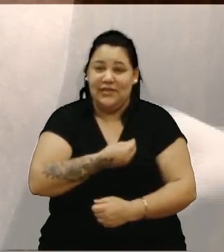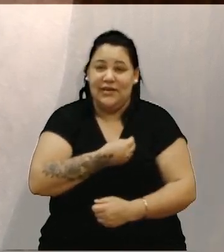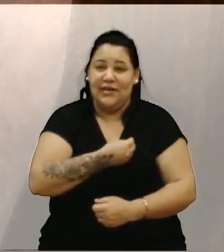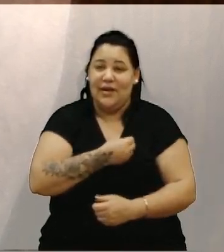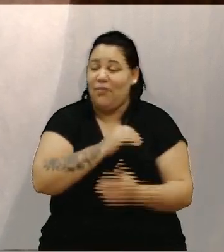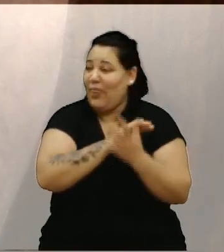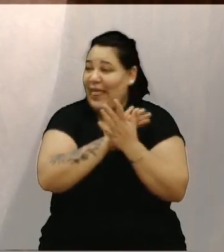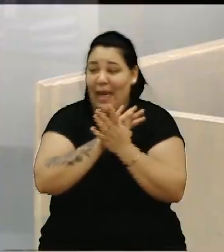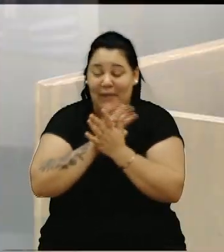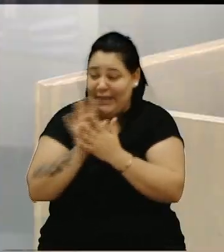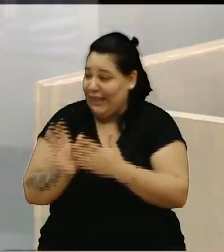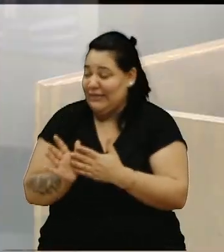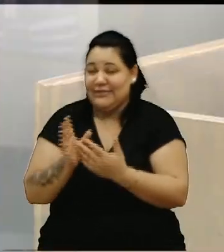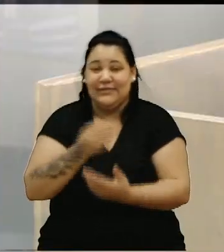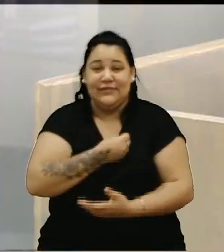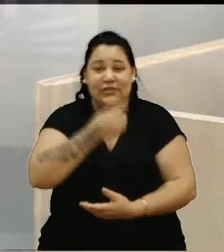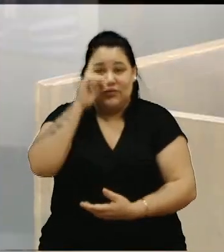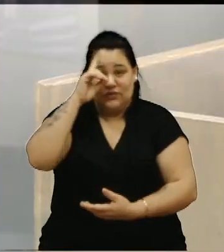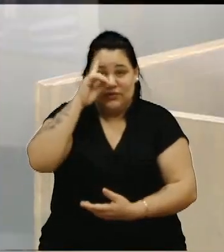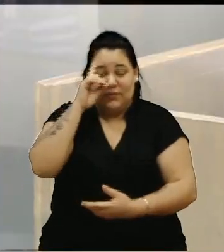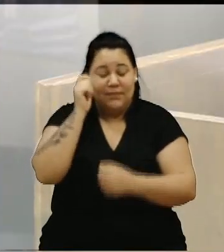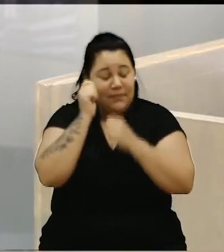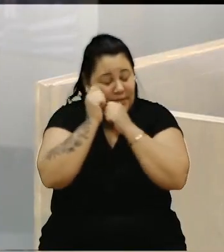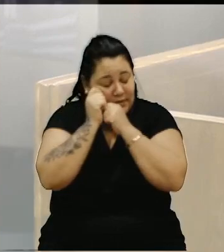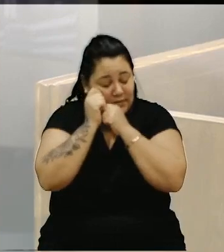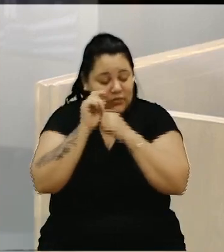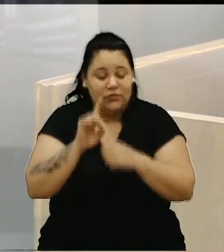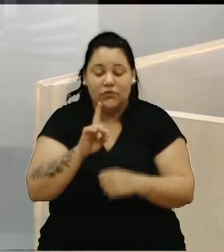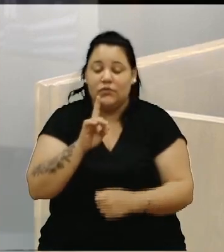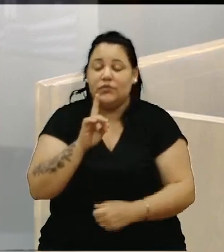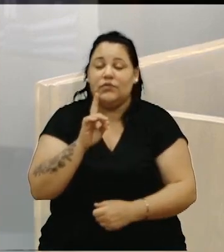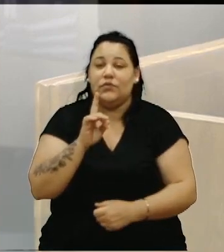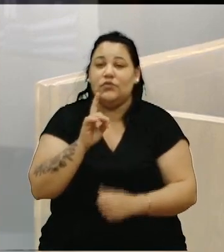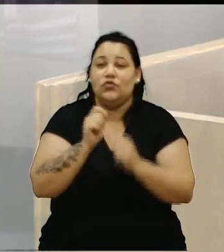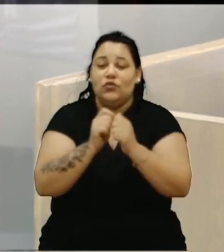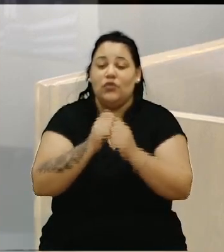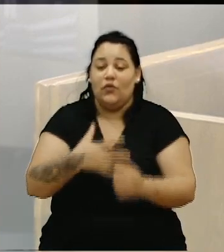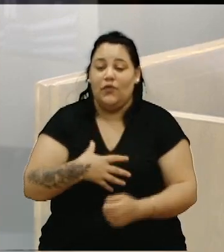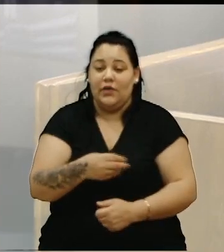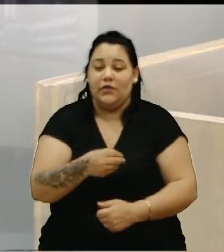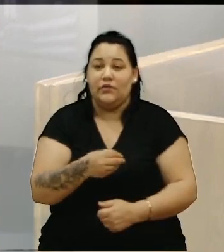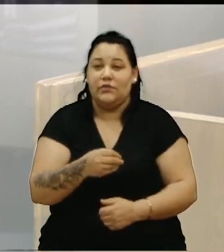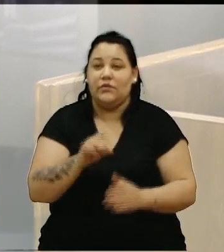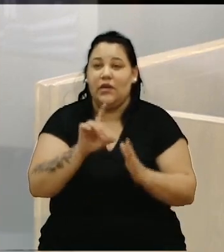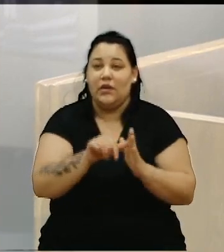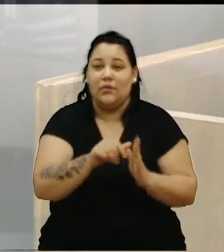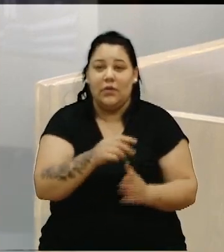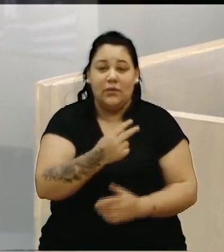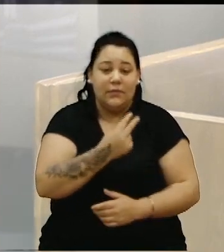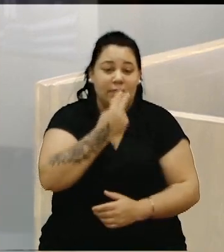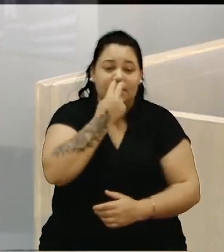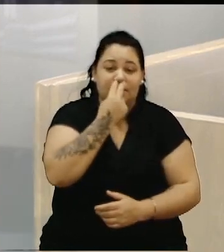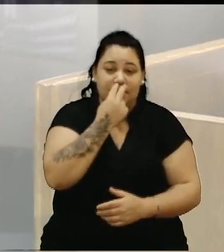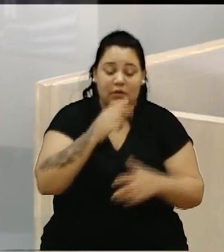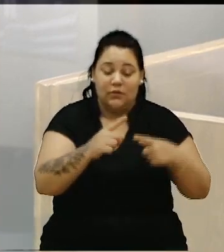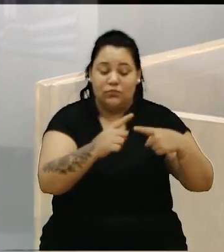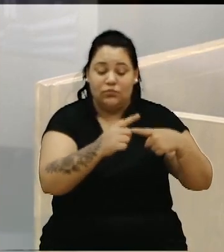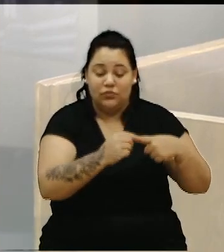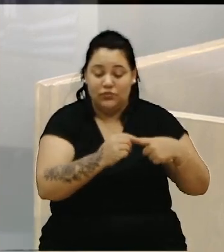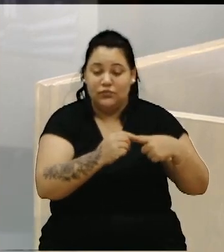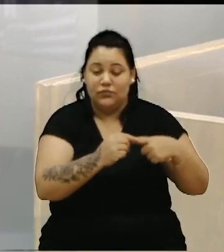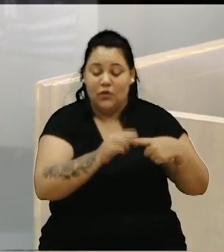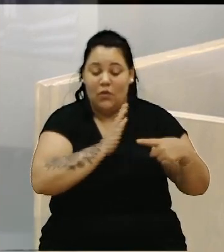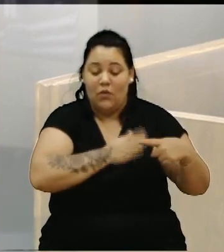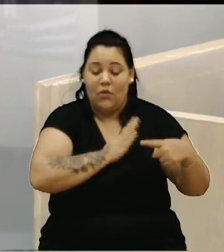em momentos. Pensa tu dormindo com o teu filho, ele está respirando tão bem. Tu vai lá e bota o oxímetro para ver se a saturação está boa, se